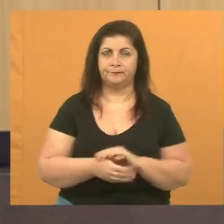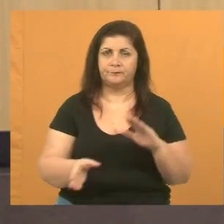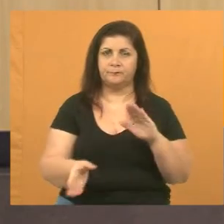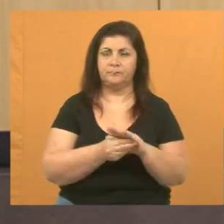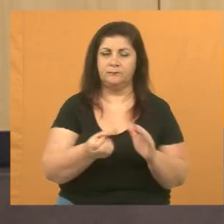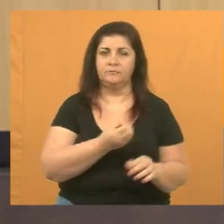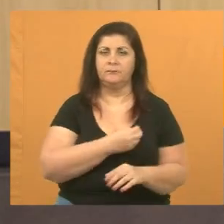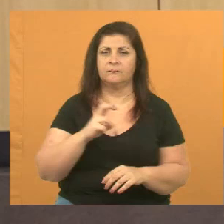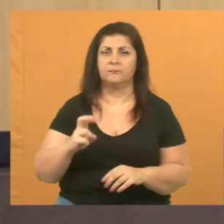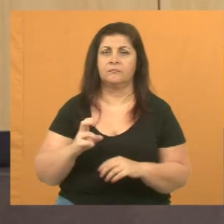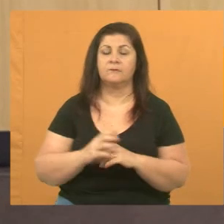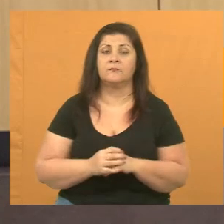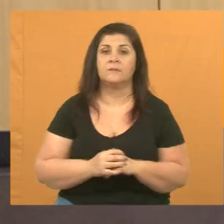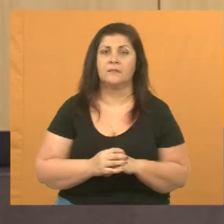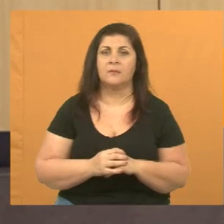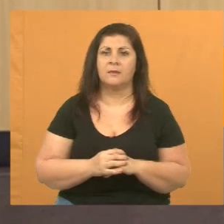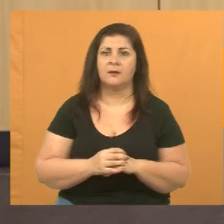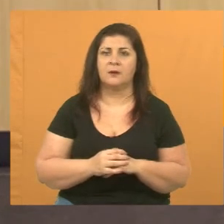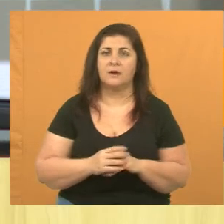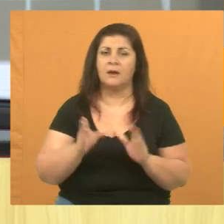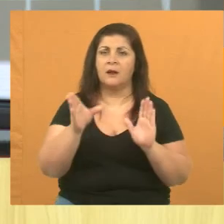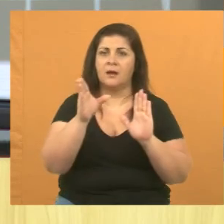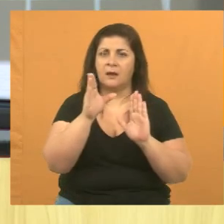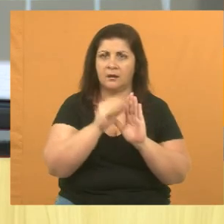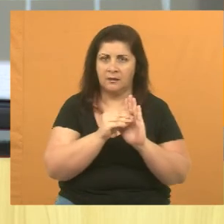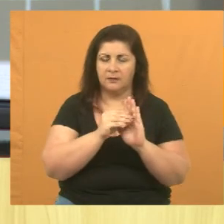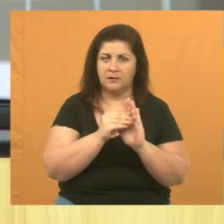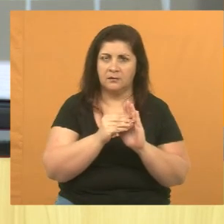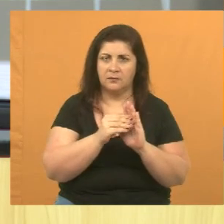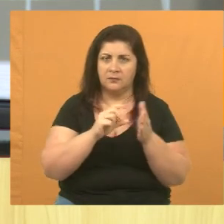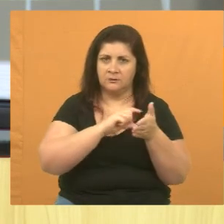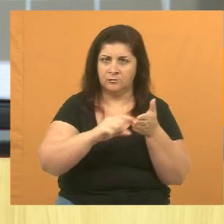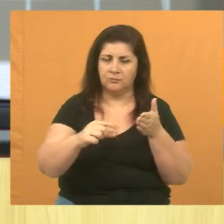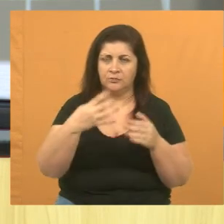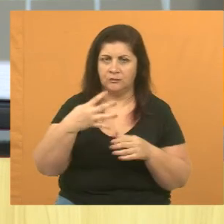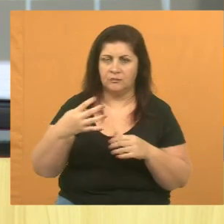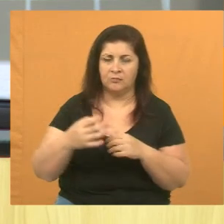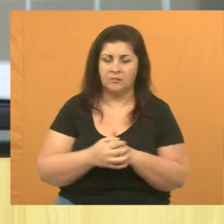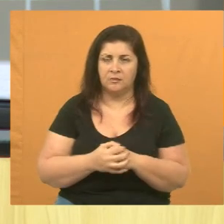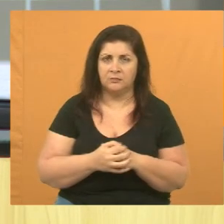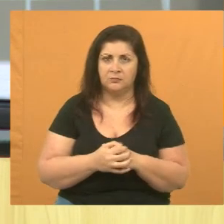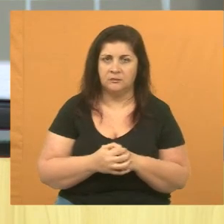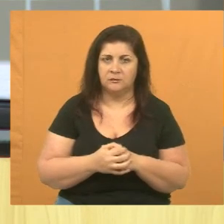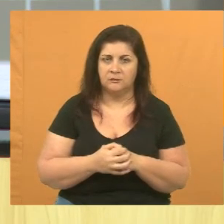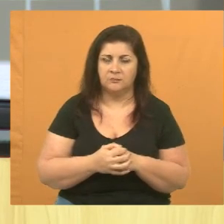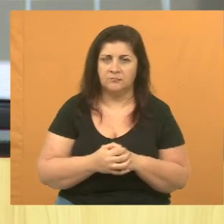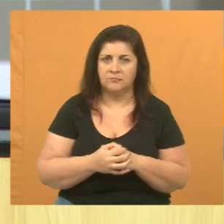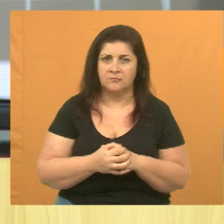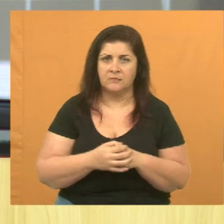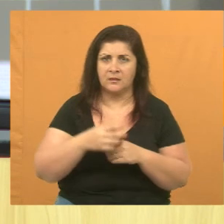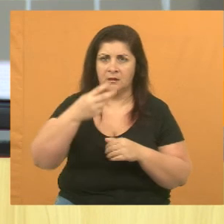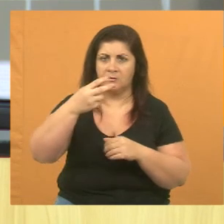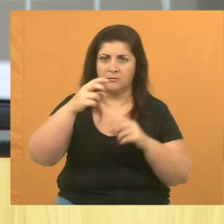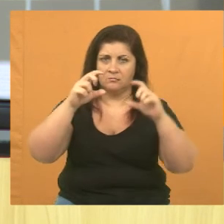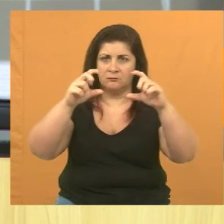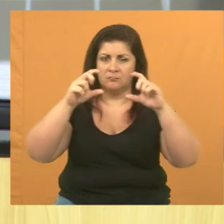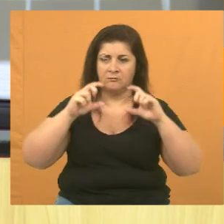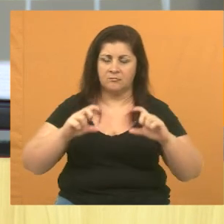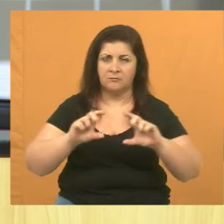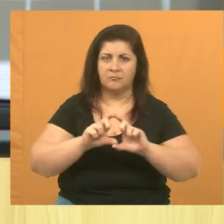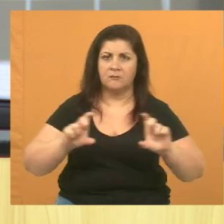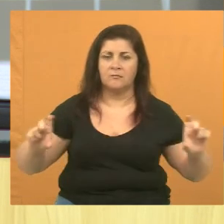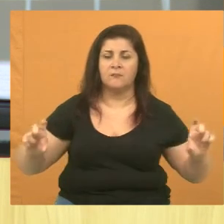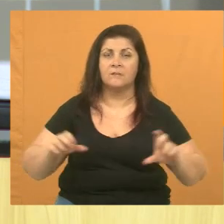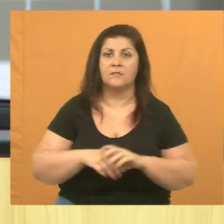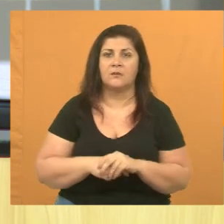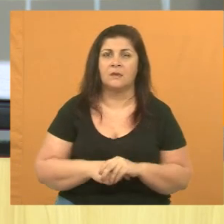Emenda número 05. Fica acrescido um parágrafo ao artigo 4º do projeto de lei em epígrafe, que será o segundo, com a redação abaixo,